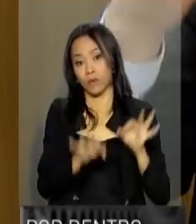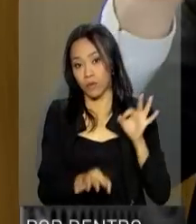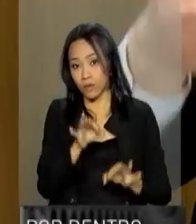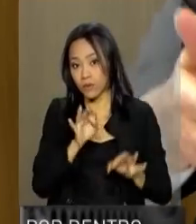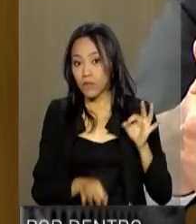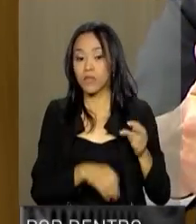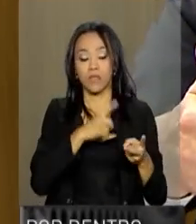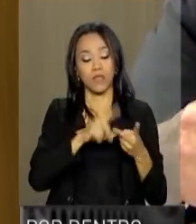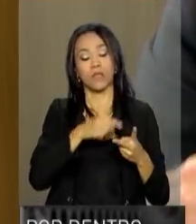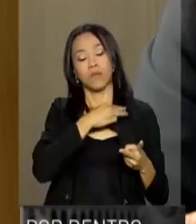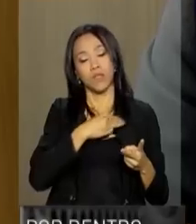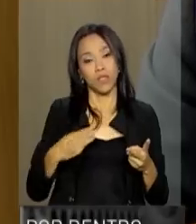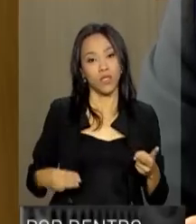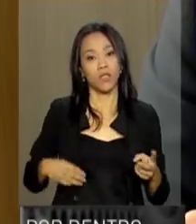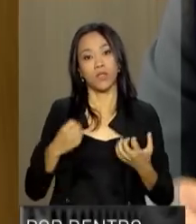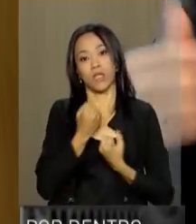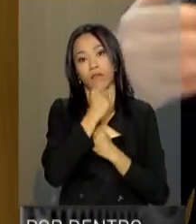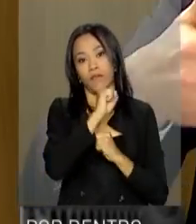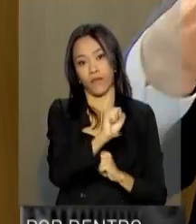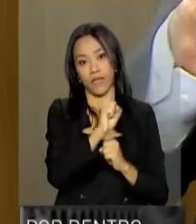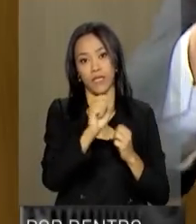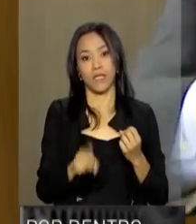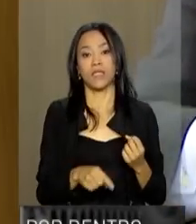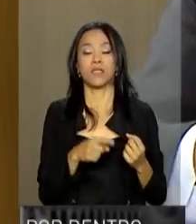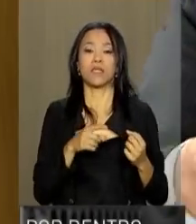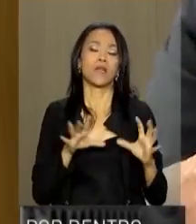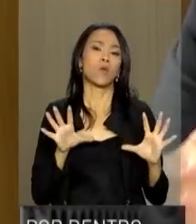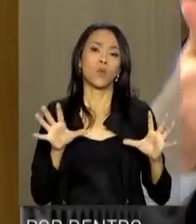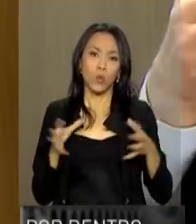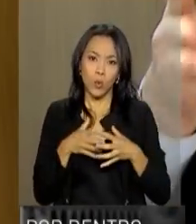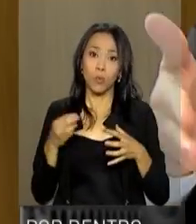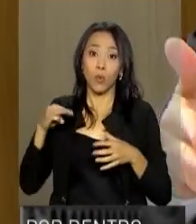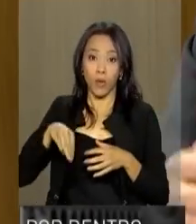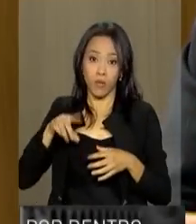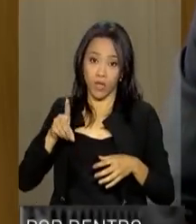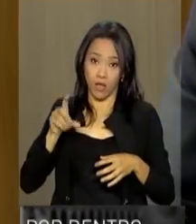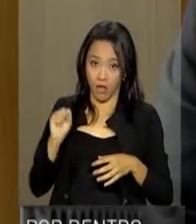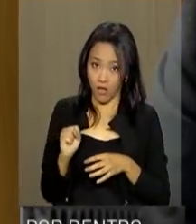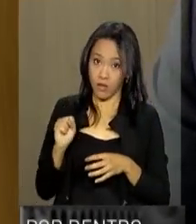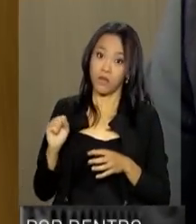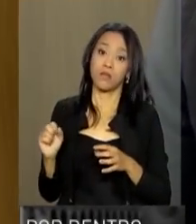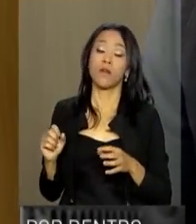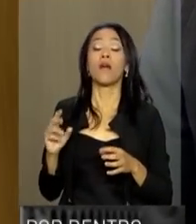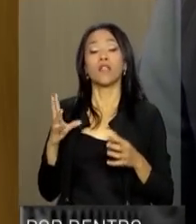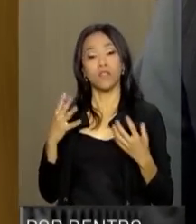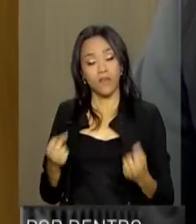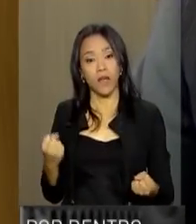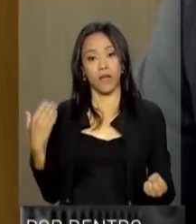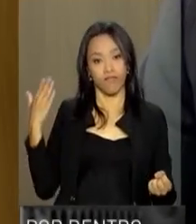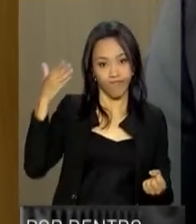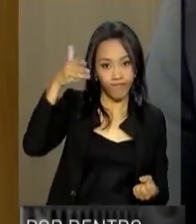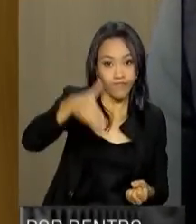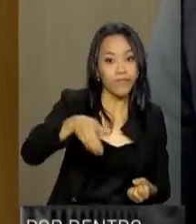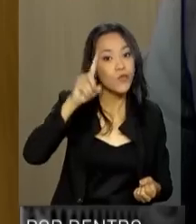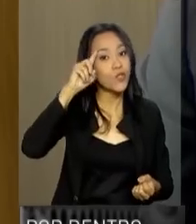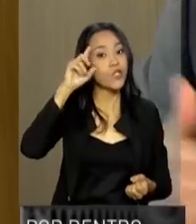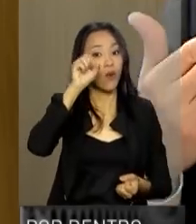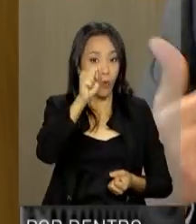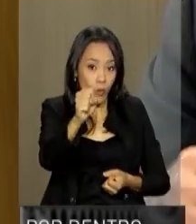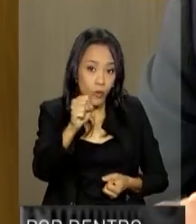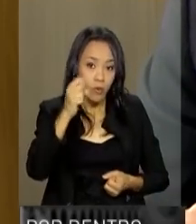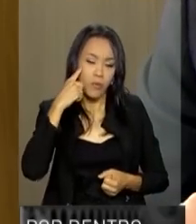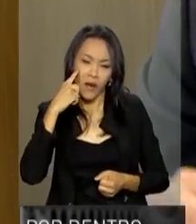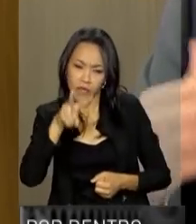jardim isso é defesa raul jungmann nosso ministério vai acompanhar nós não está agora de 8 em umuarama para